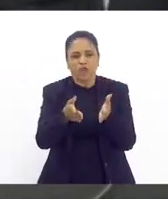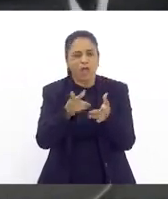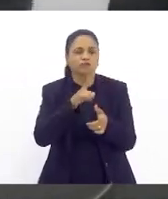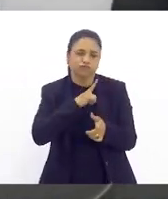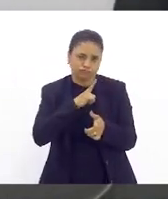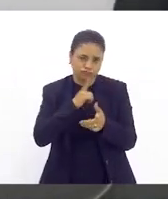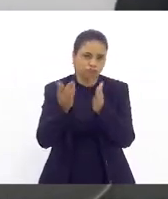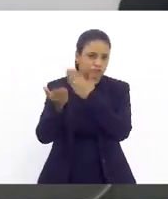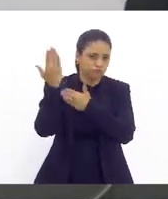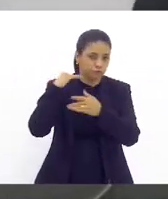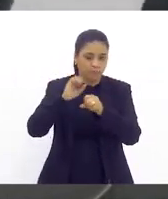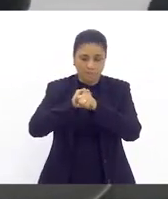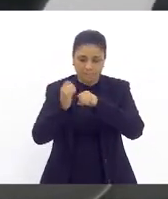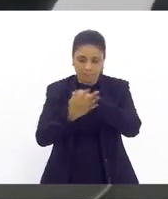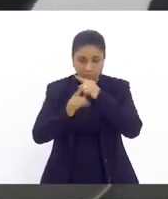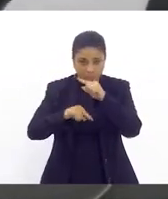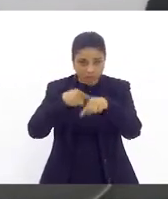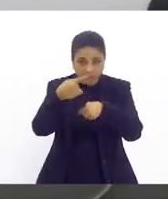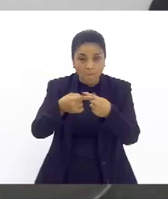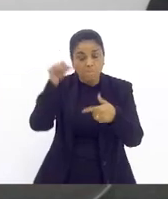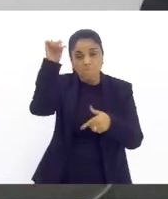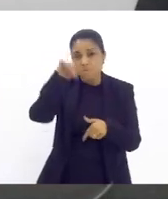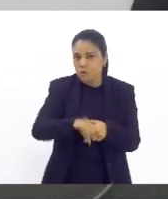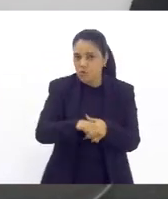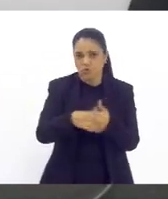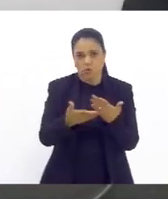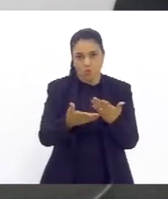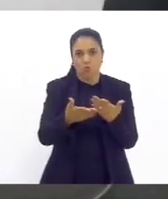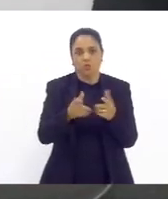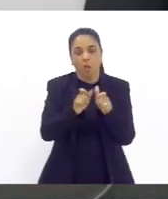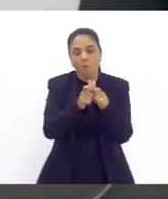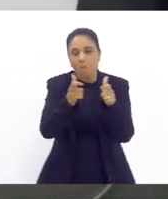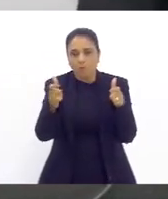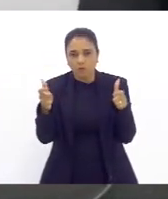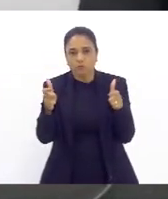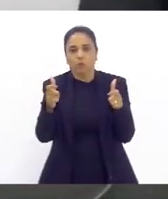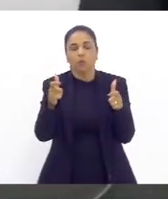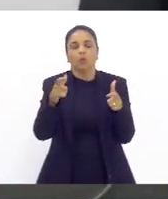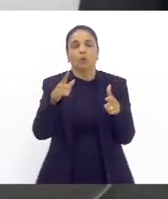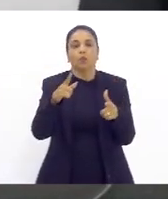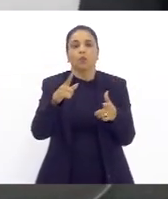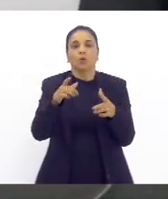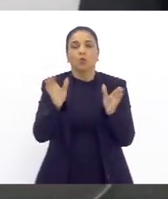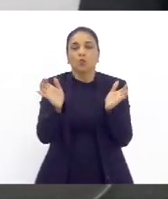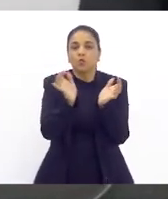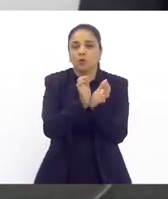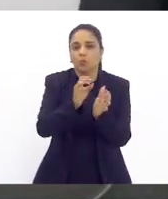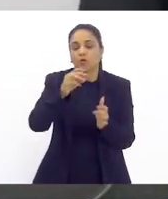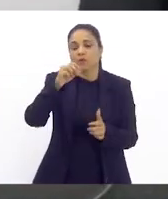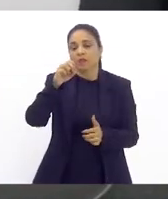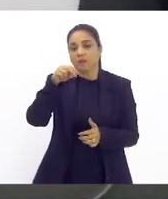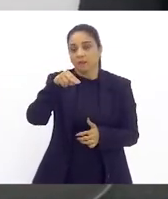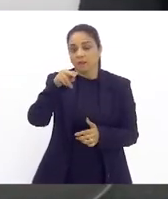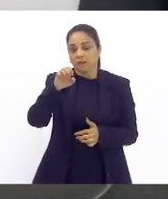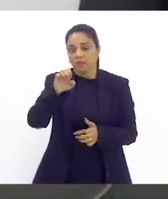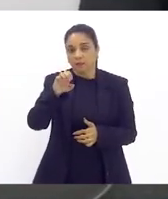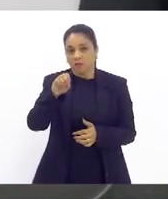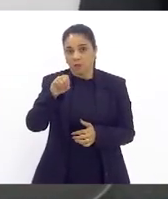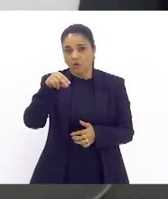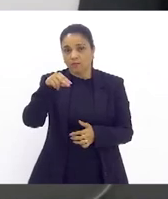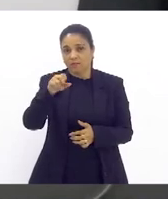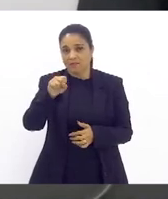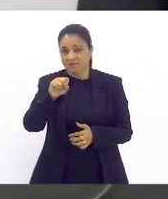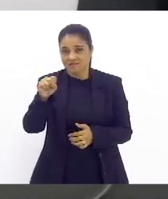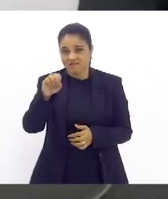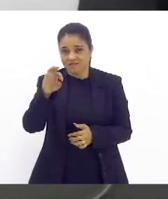Mas pode pandemia e com o aumento de grupos né o nazistas com a questão da internet também a gente sabe